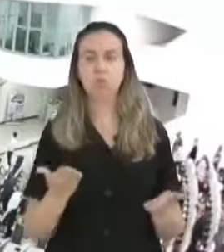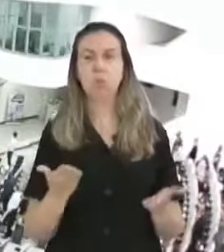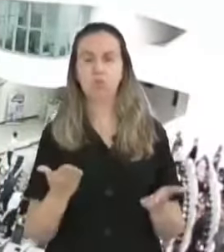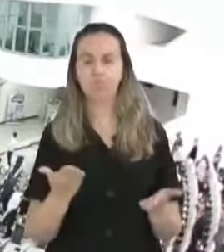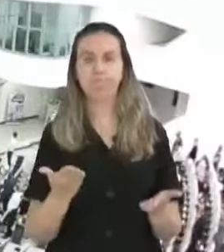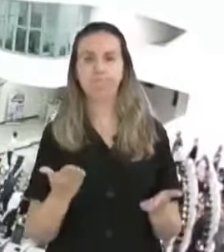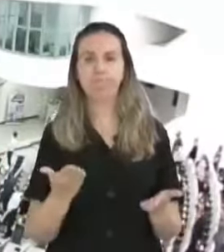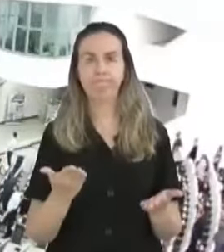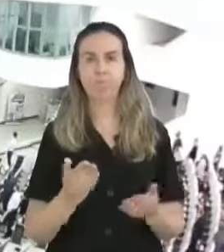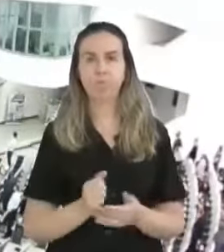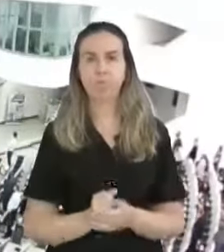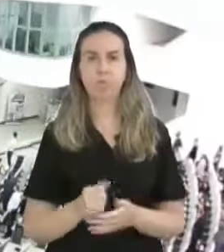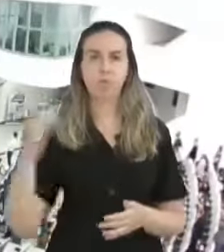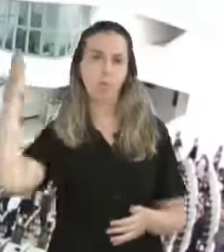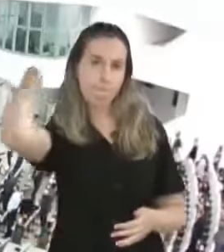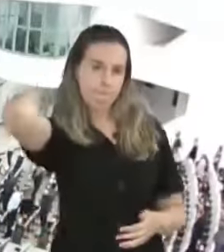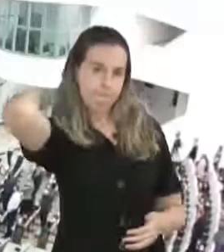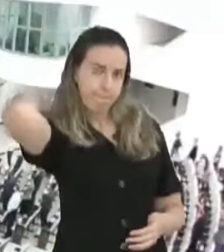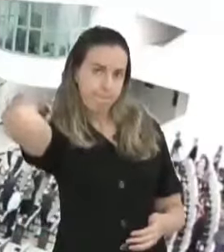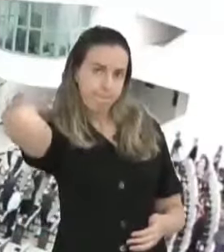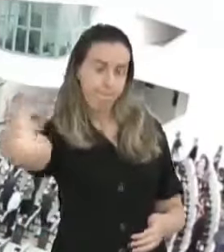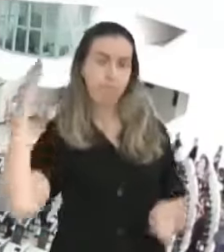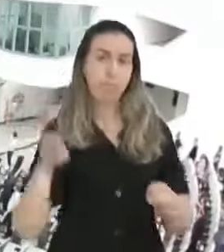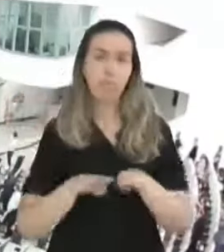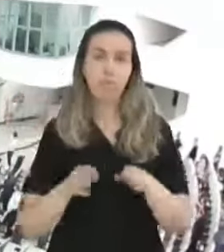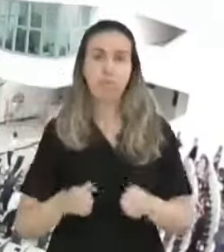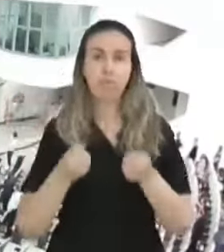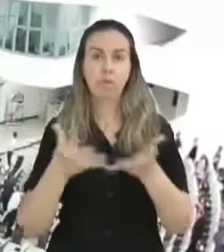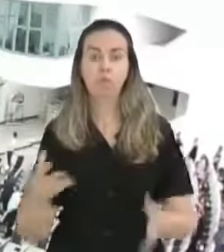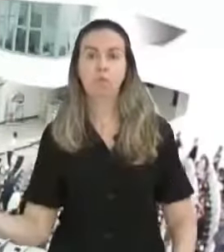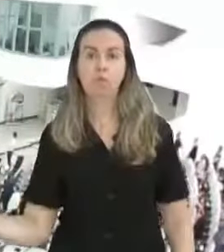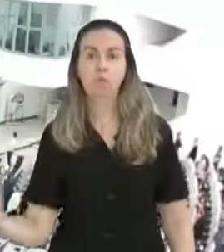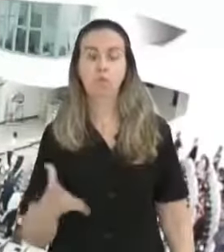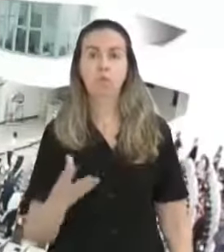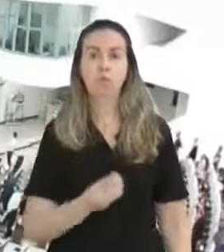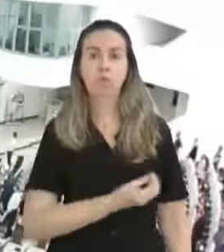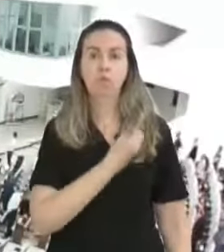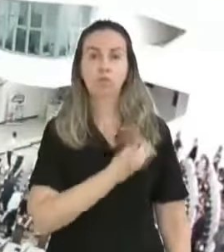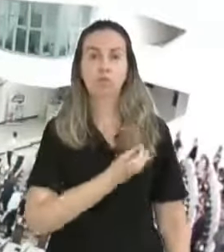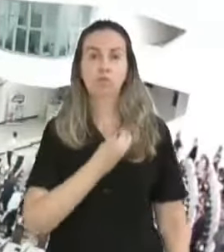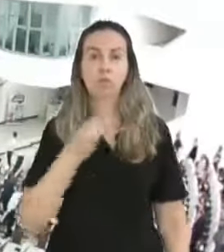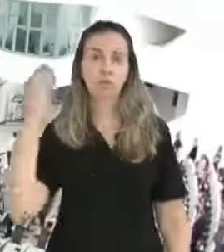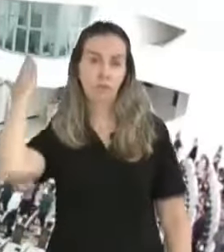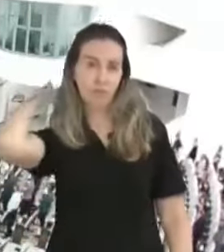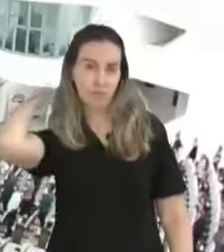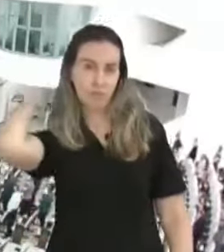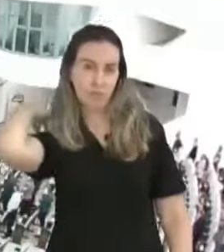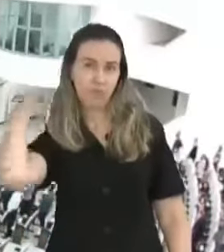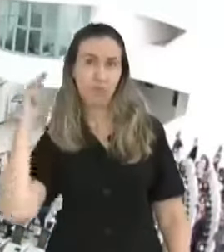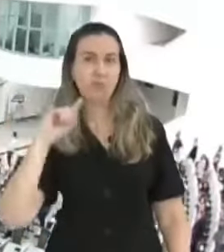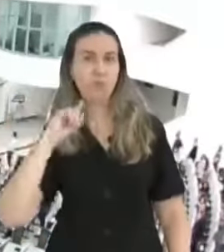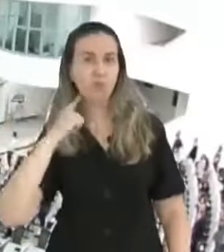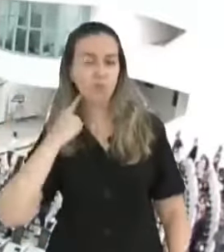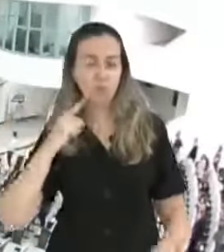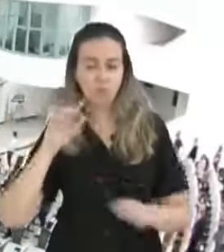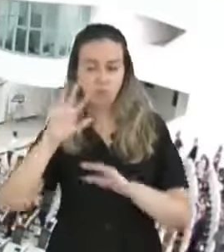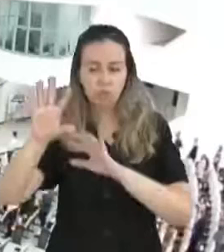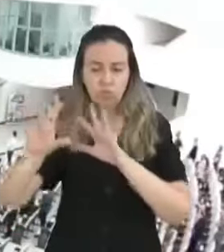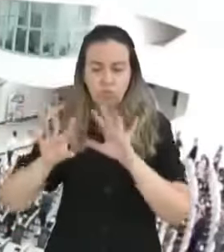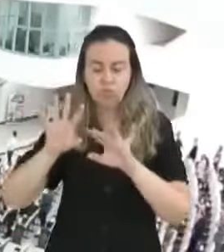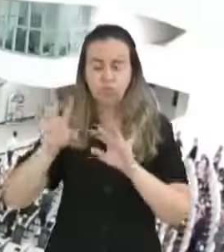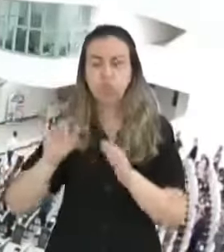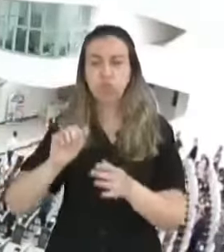Deus está renovando os teus pulmões agora. Deus está tirando esta mancha dos pulmões agora. Deus